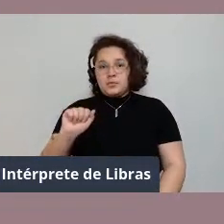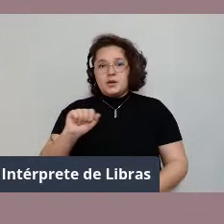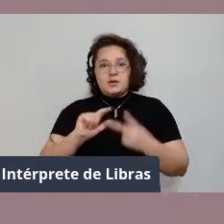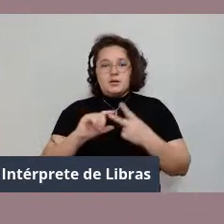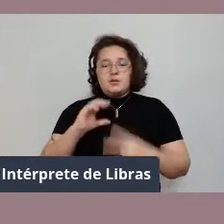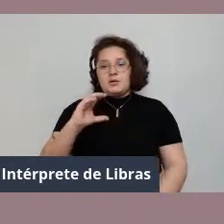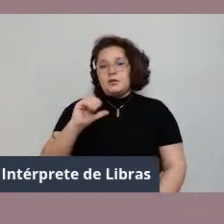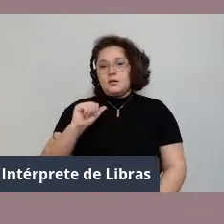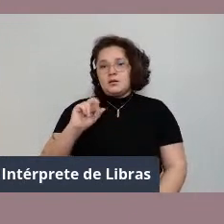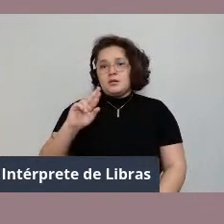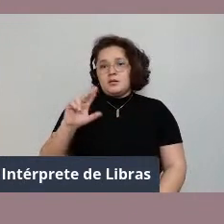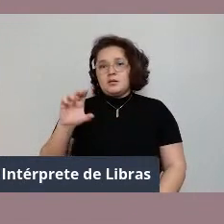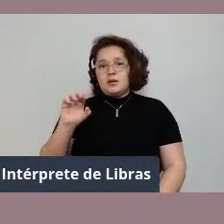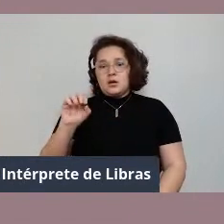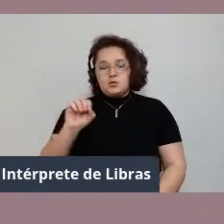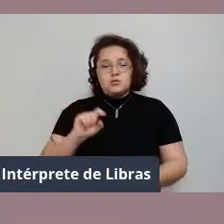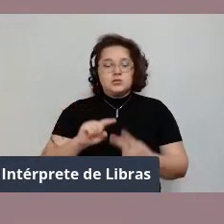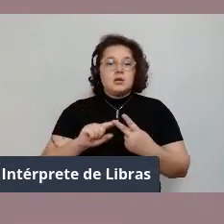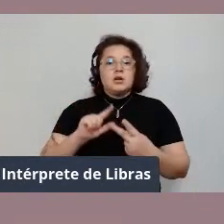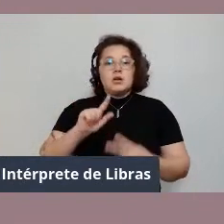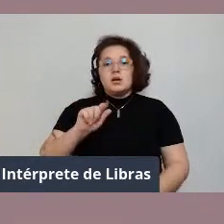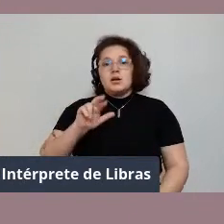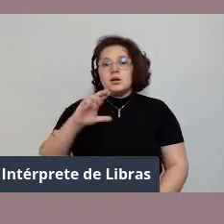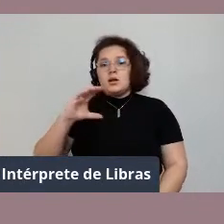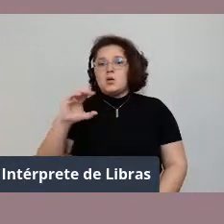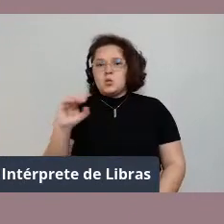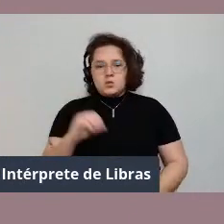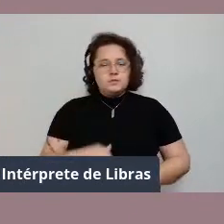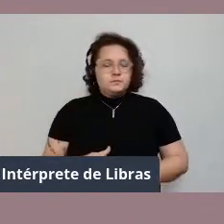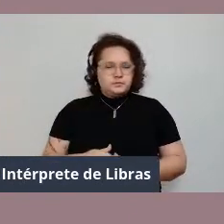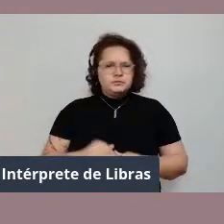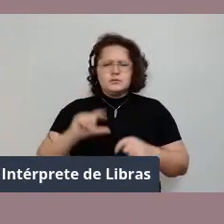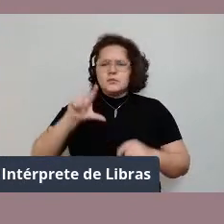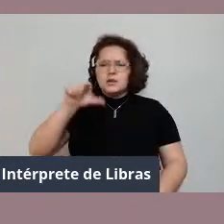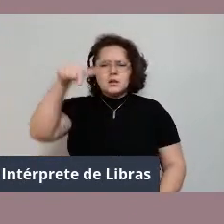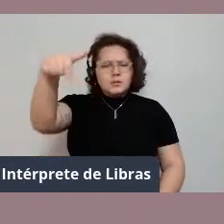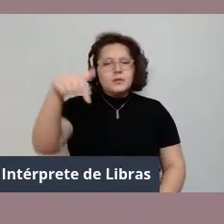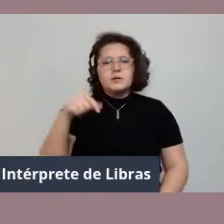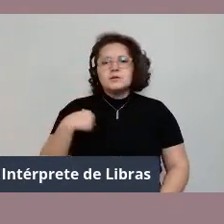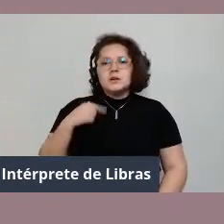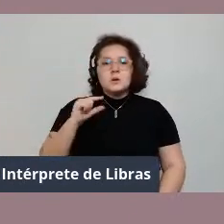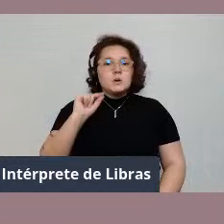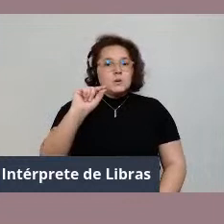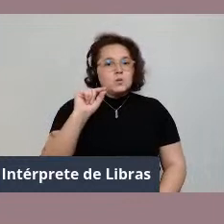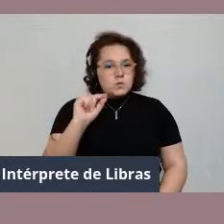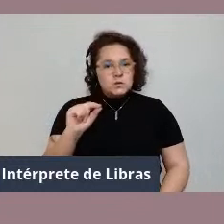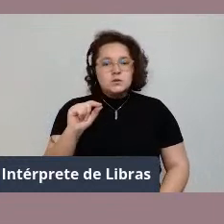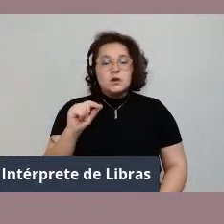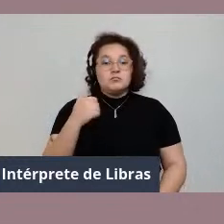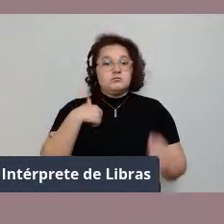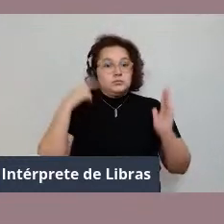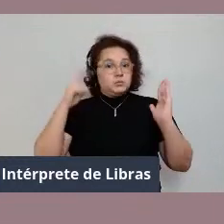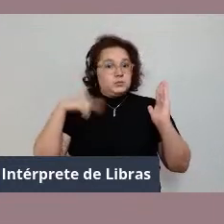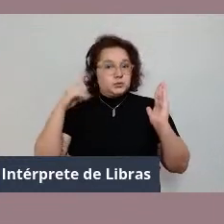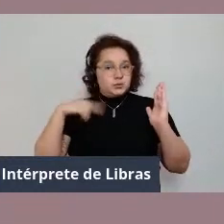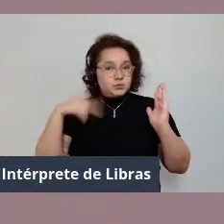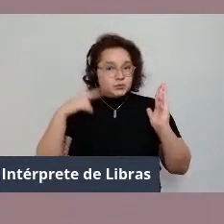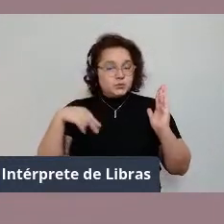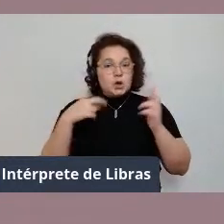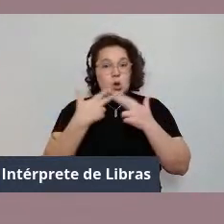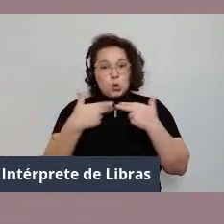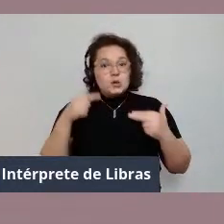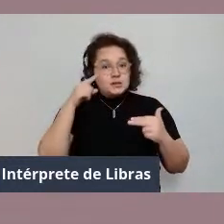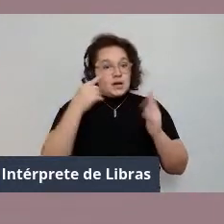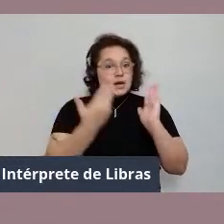Schlier, Glauco Rodrigues. Depois eu me convertera em fiel leitora, tanto do que Clarice publicara em